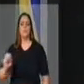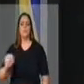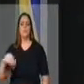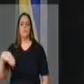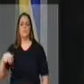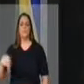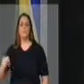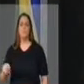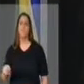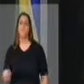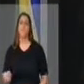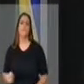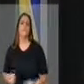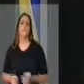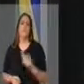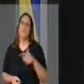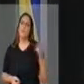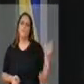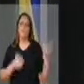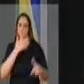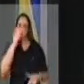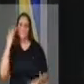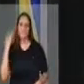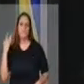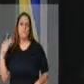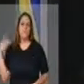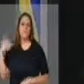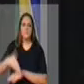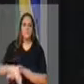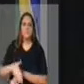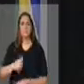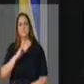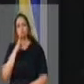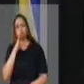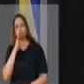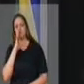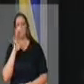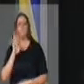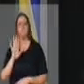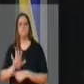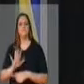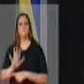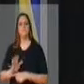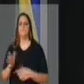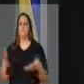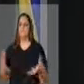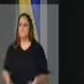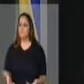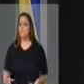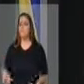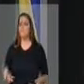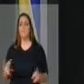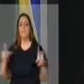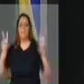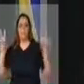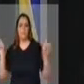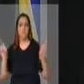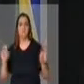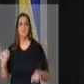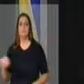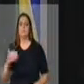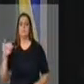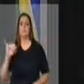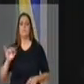já passaram aqui pelo plenário para prestigiar esta sessão que fala do câncer, né, Carmen Zanotto, que é a